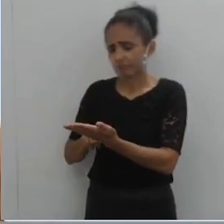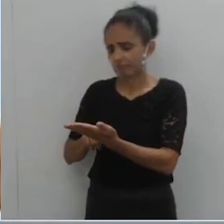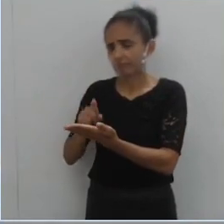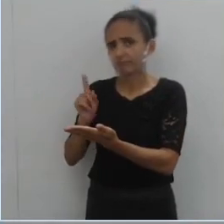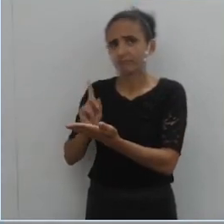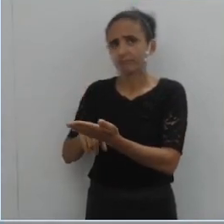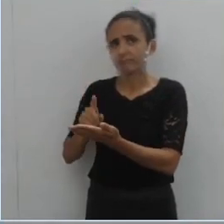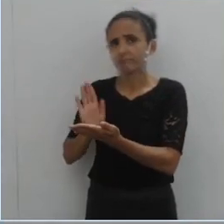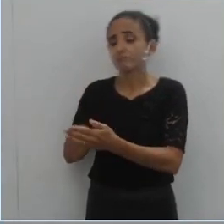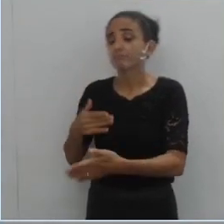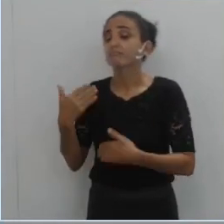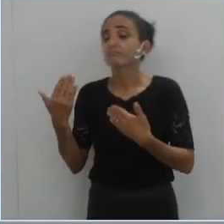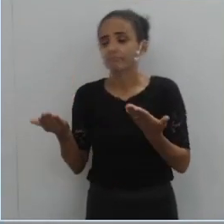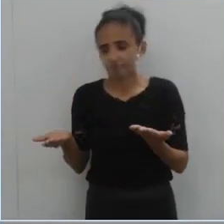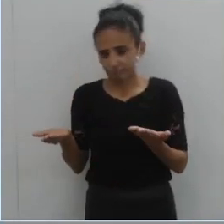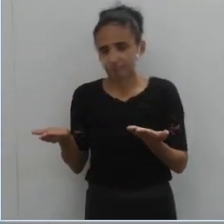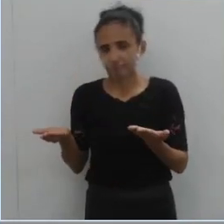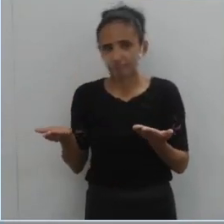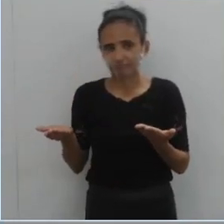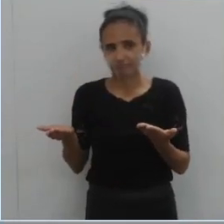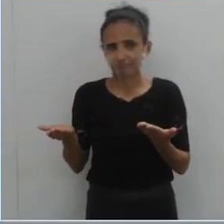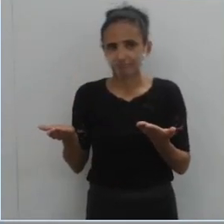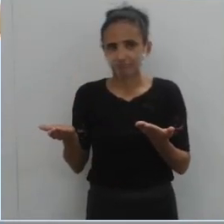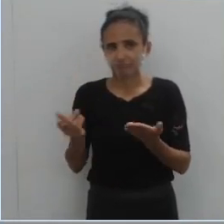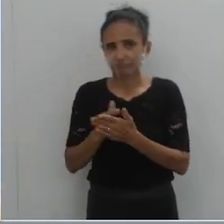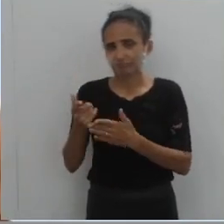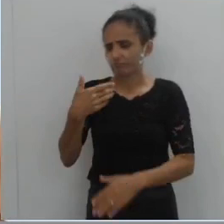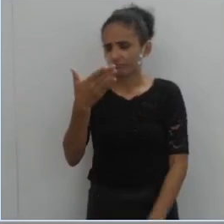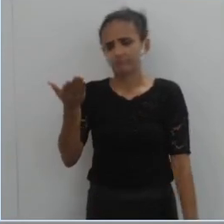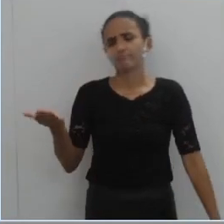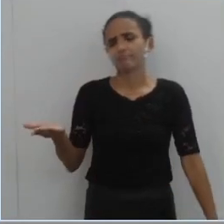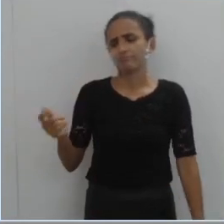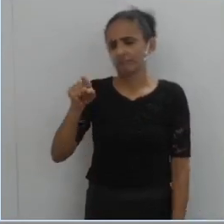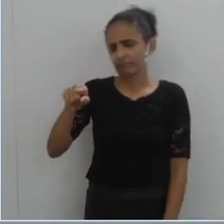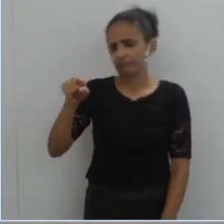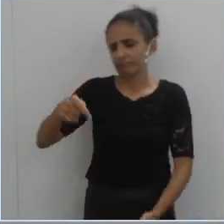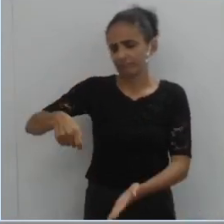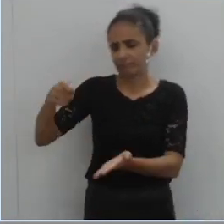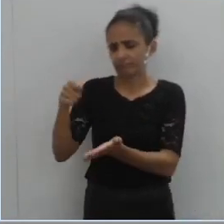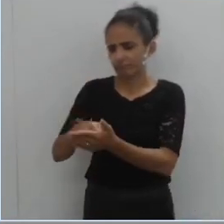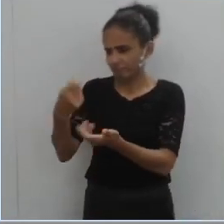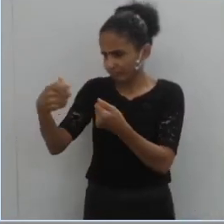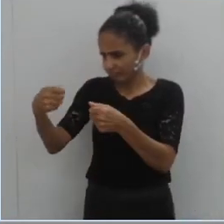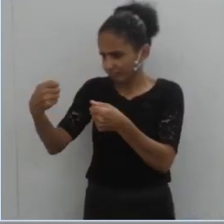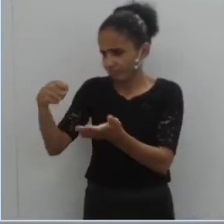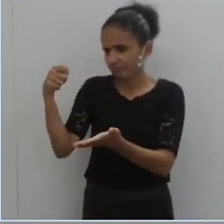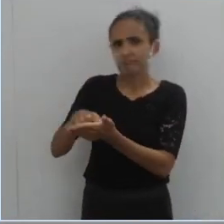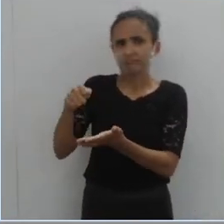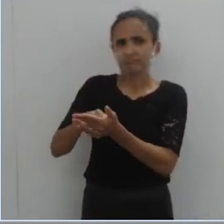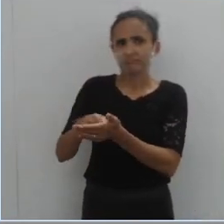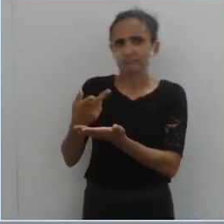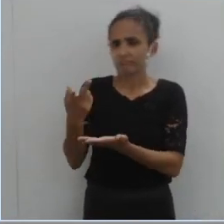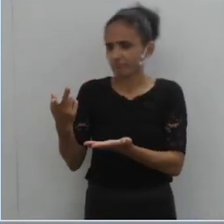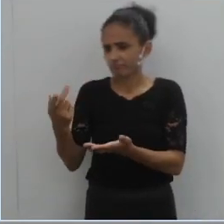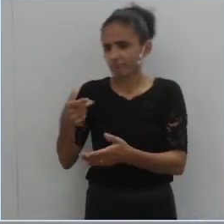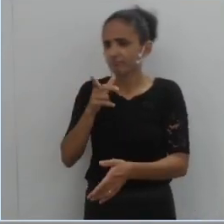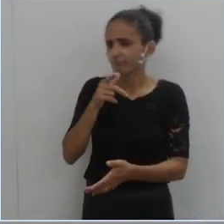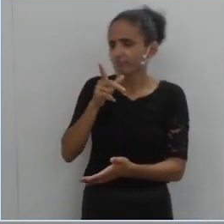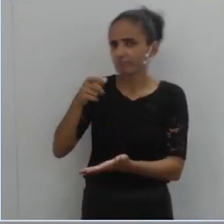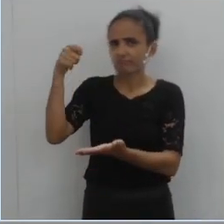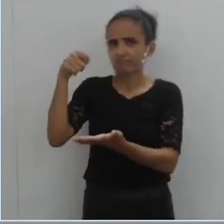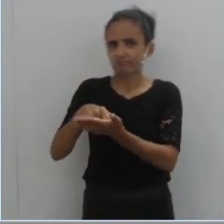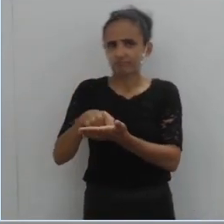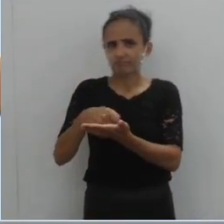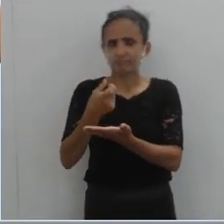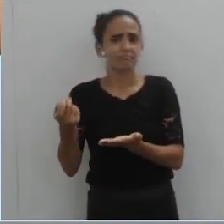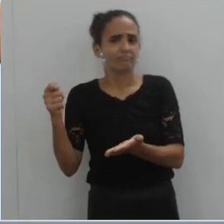batia lá, pois não é porque a senhora está devendo aqui 2 galões de água, não